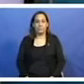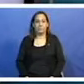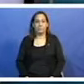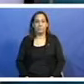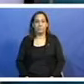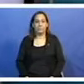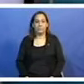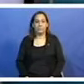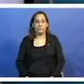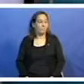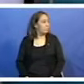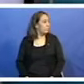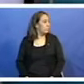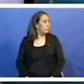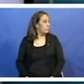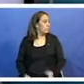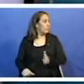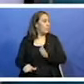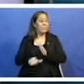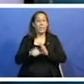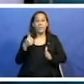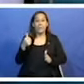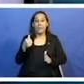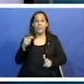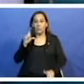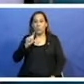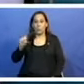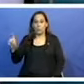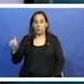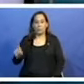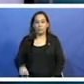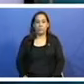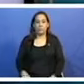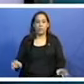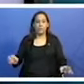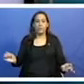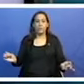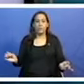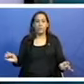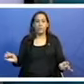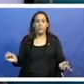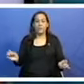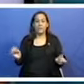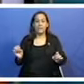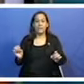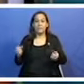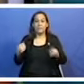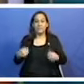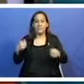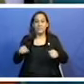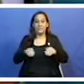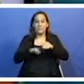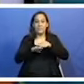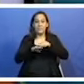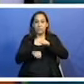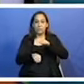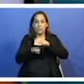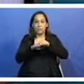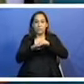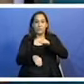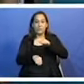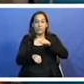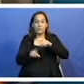eu vejo uma estrofe. Por que que eu sei que termina aqui? Porque eu tenho esse espaço. E aqui